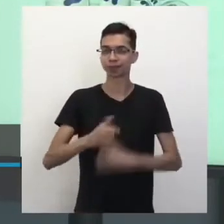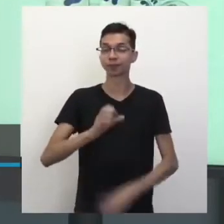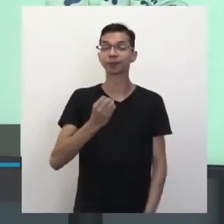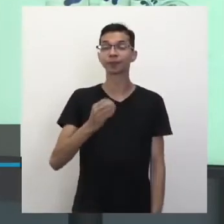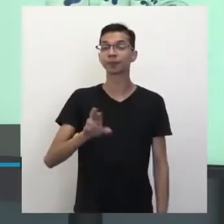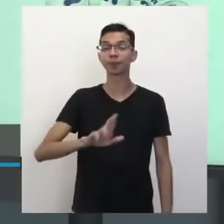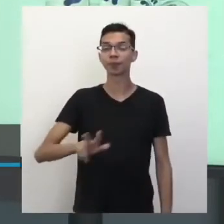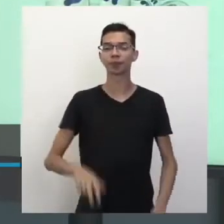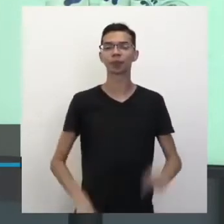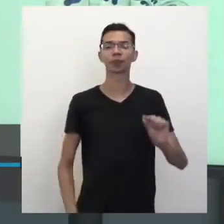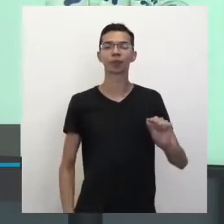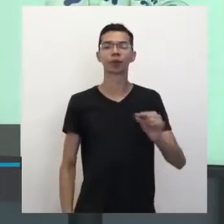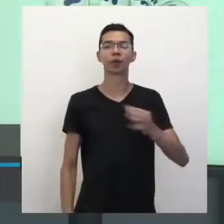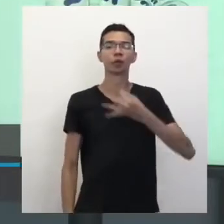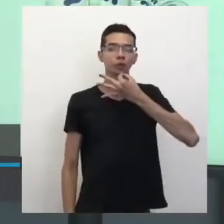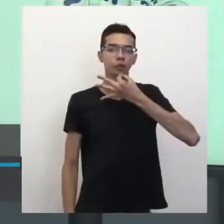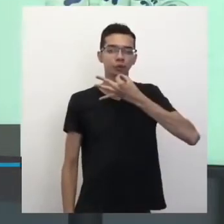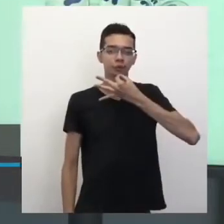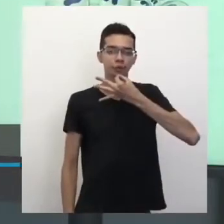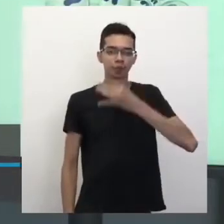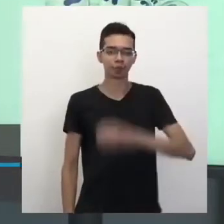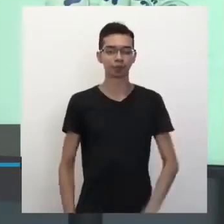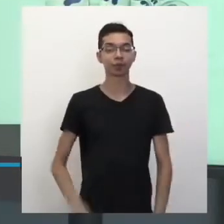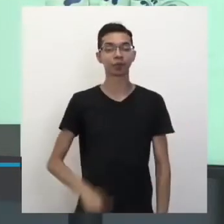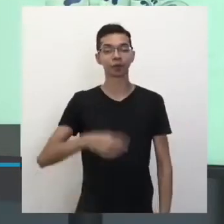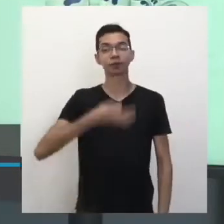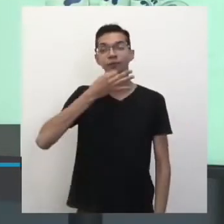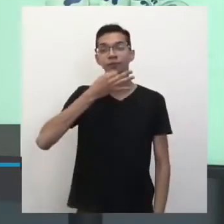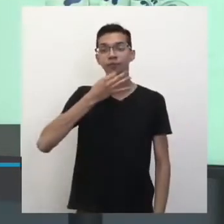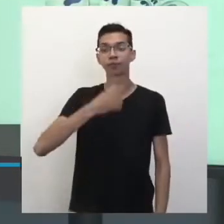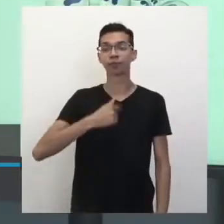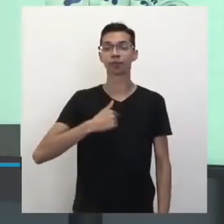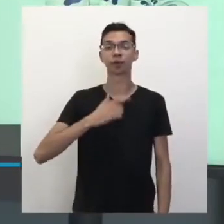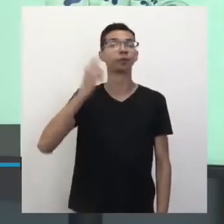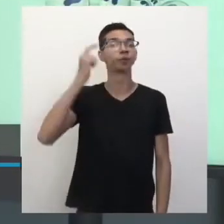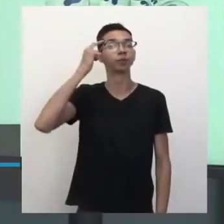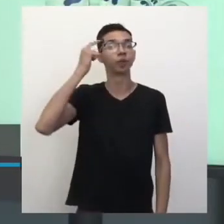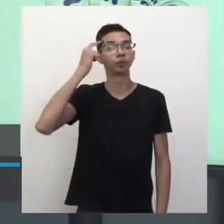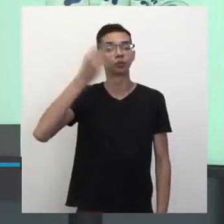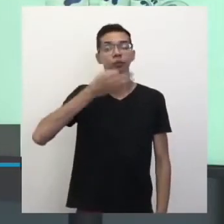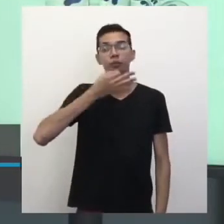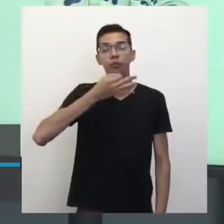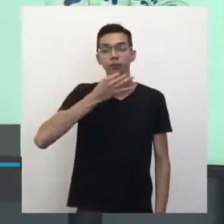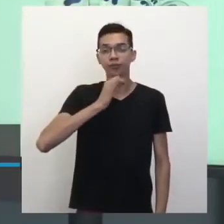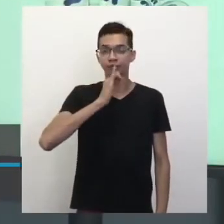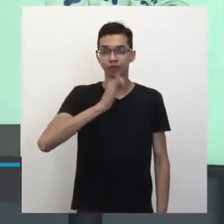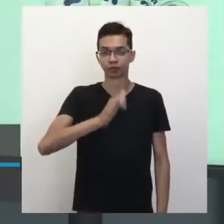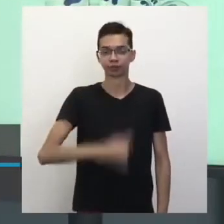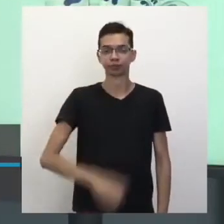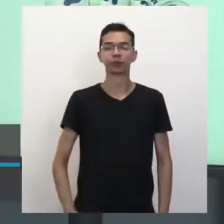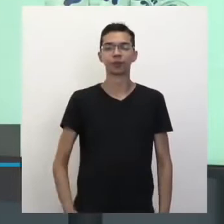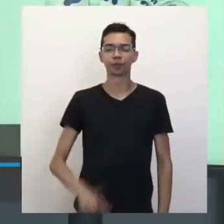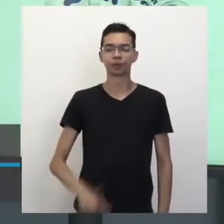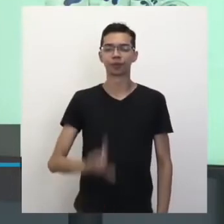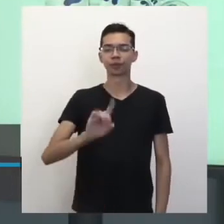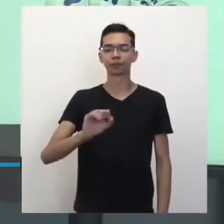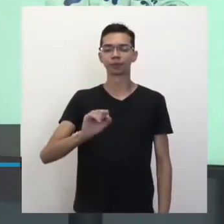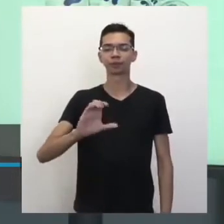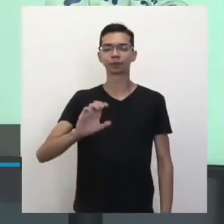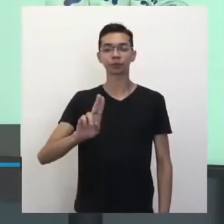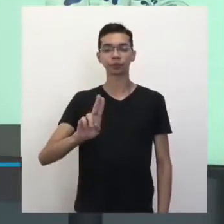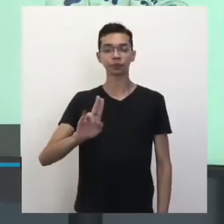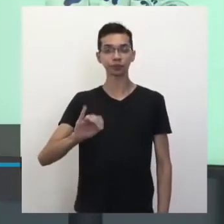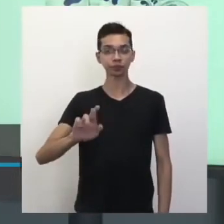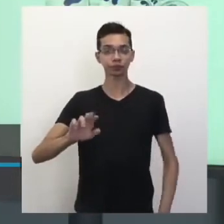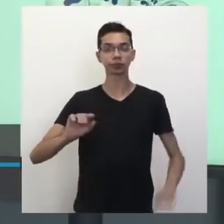é emitir opinião, dar parecer, expor o que a pessoa pensa. Já discutir é apresentar